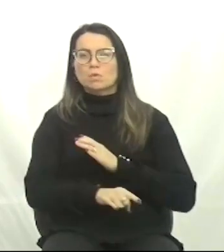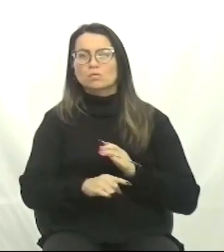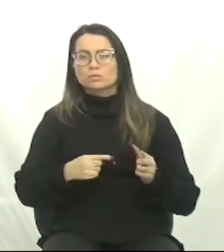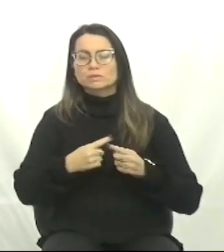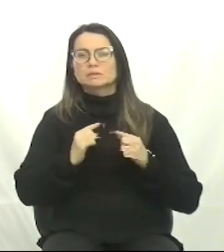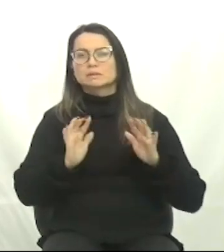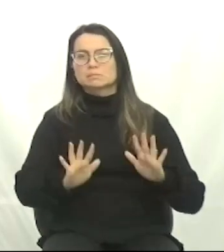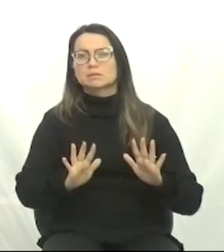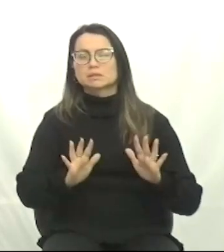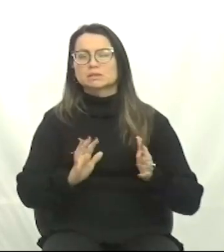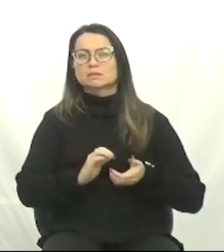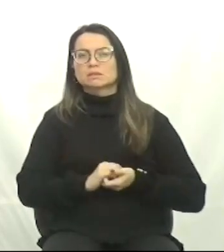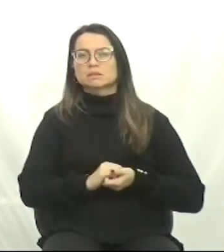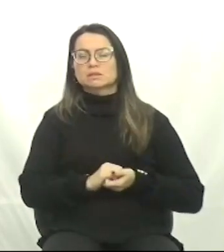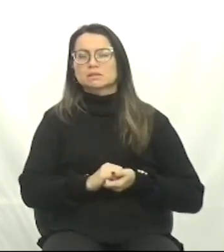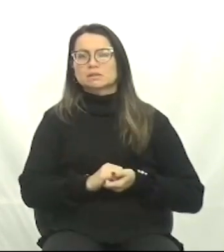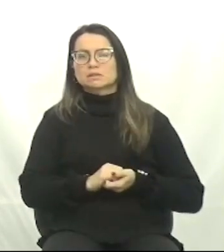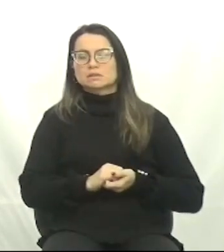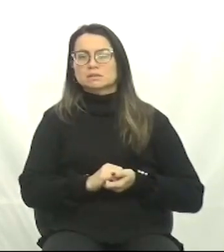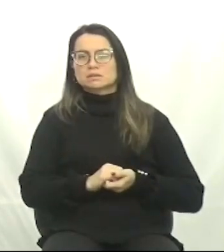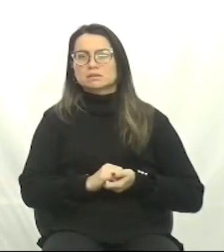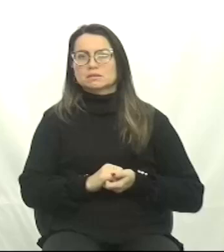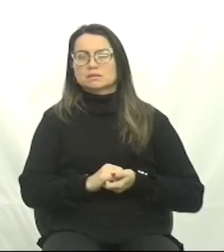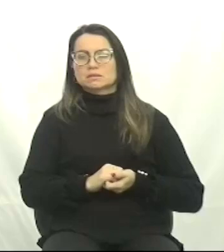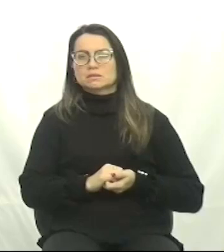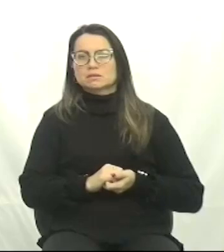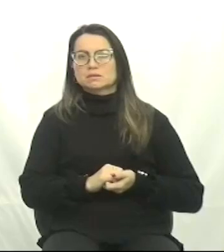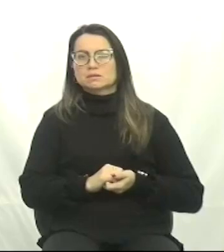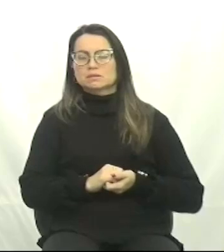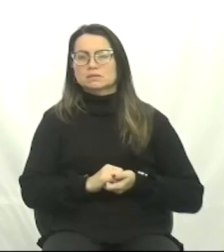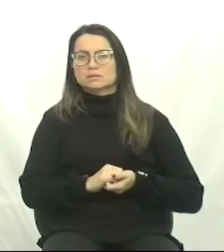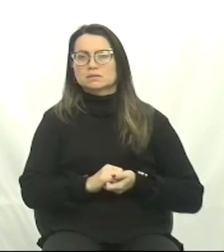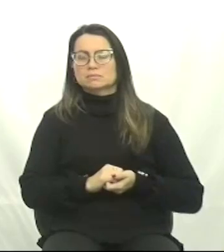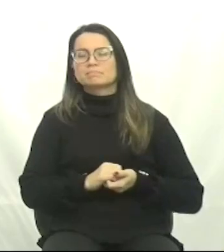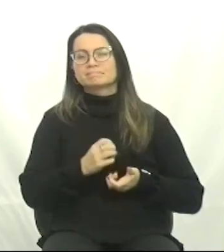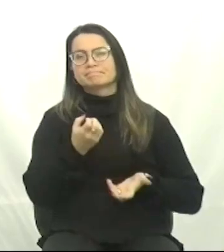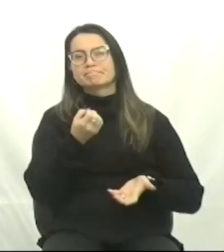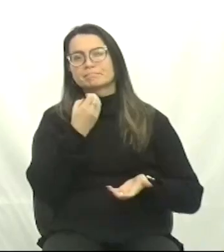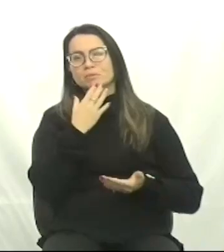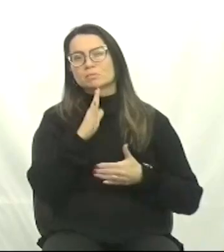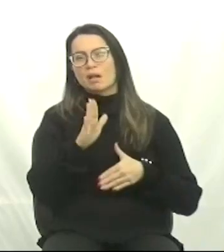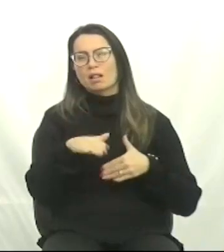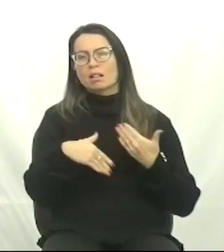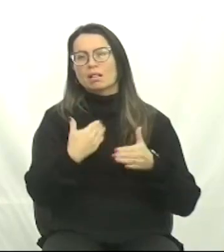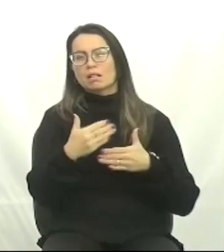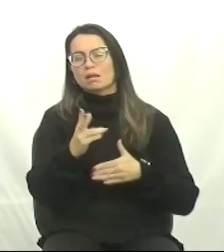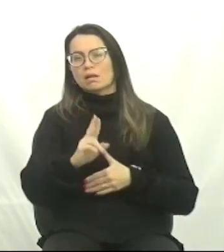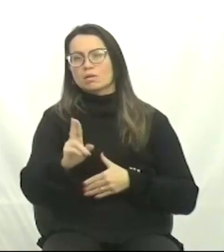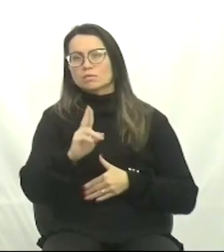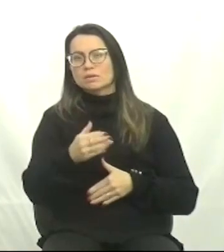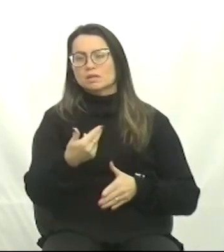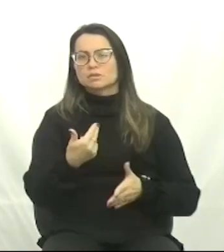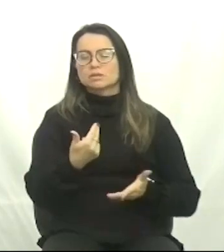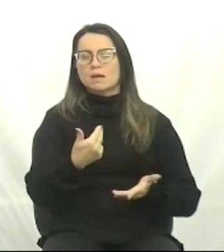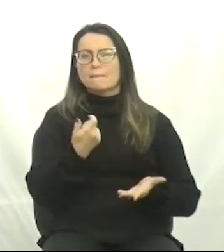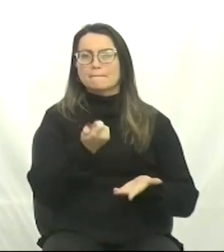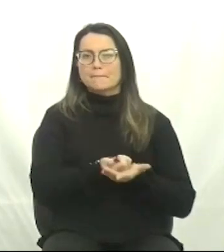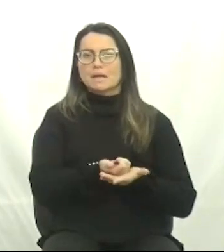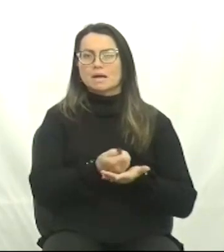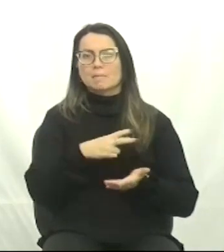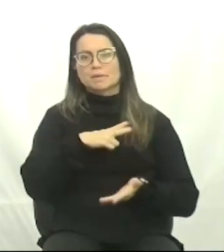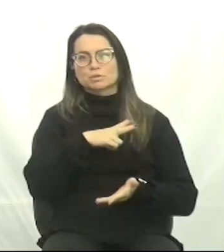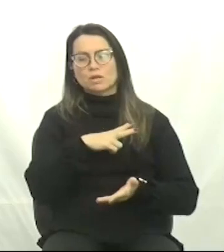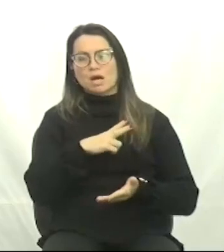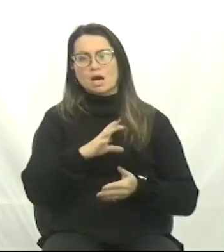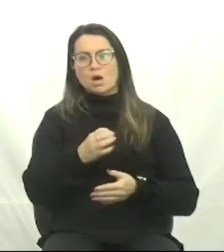de caráter de iniciativa, muitas vezes, mas do bom desenrolar das universidades privadas e das comunitárias. Existem